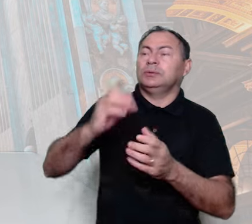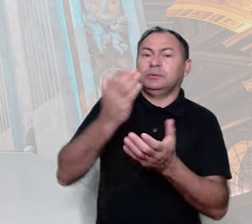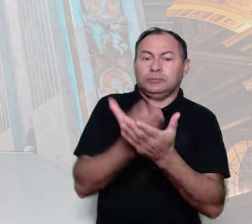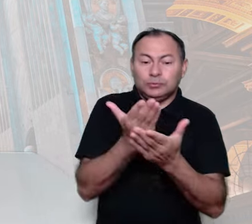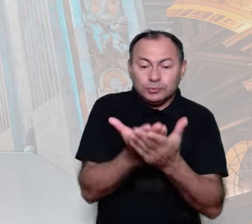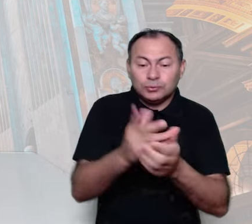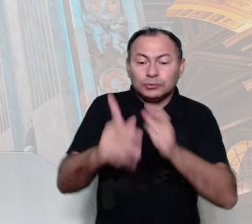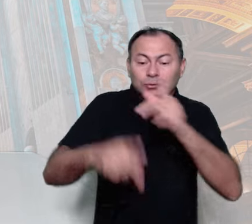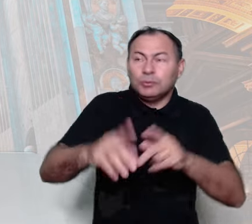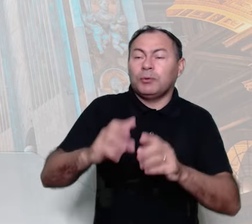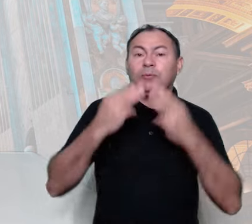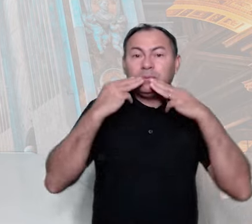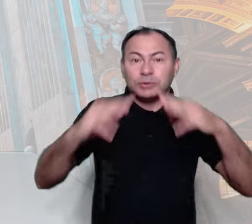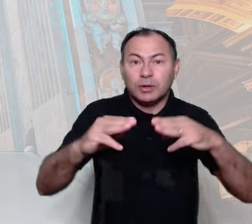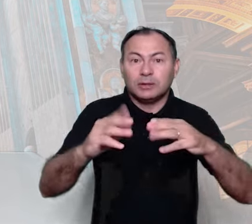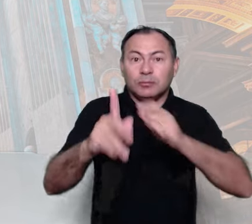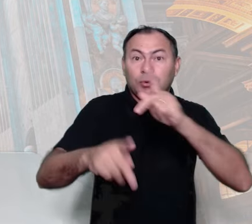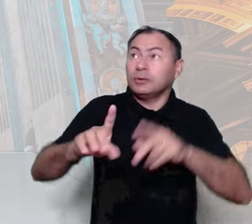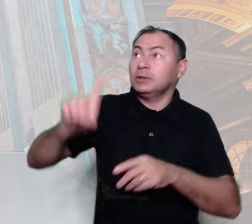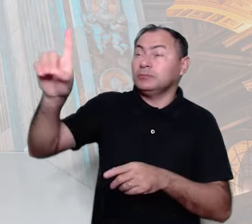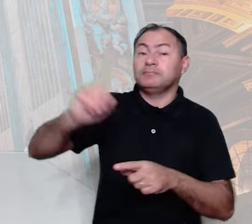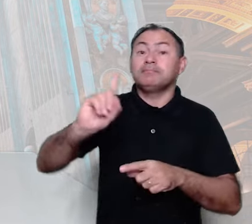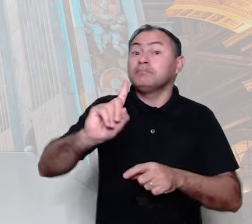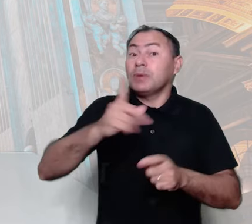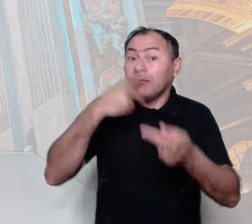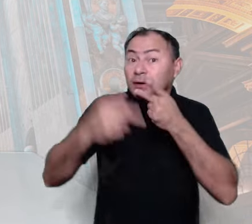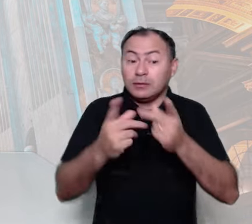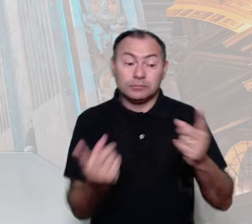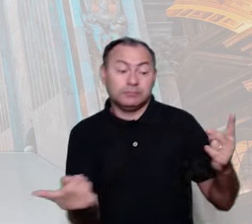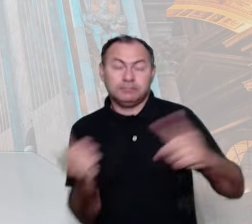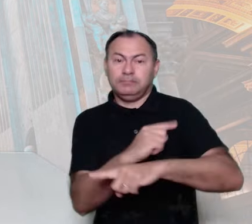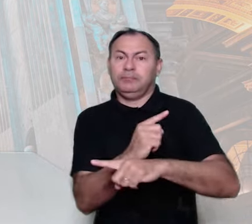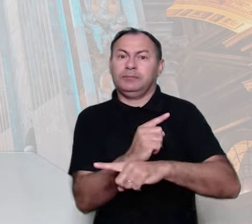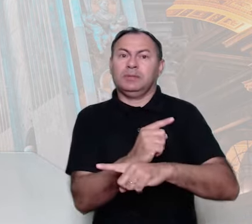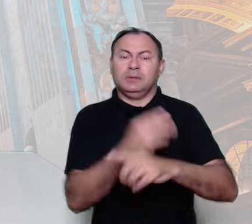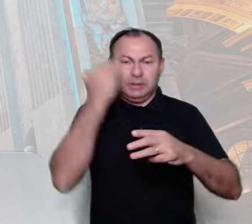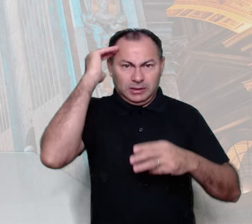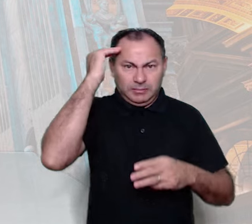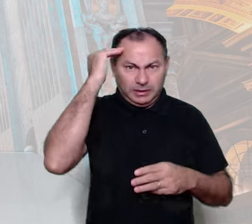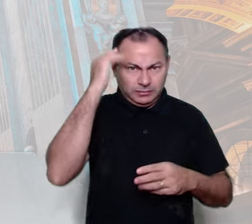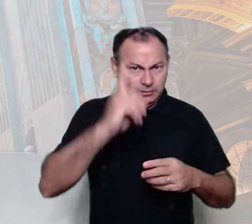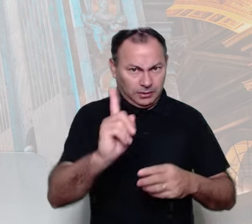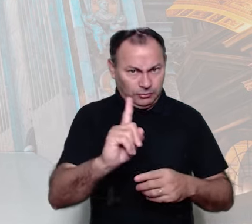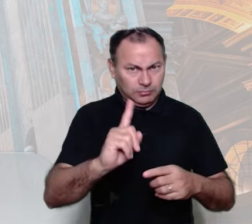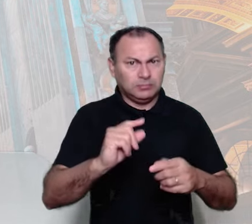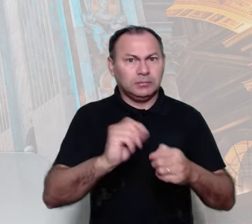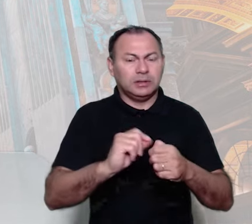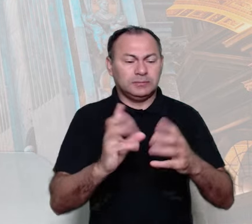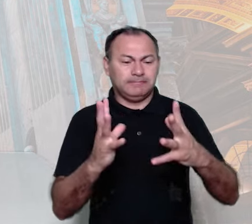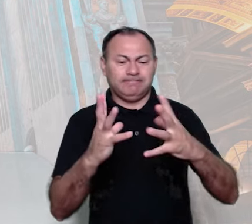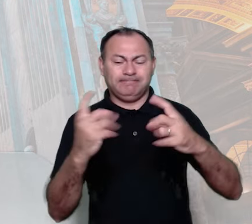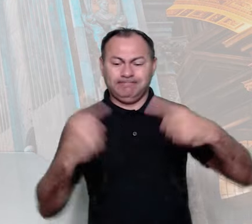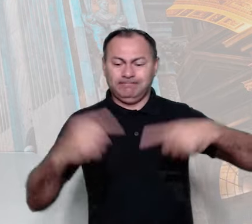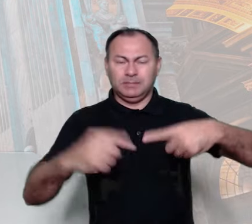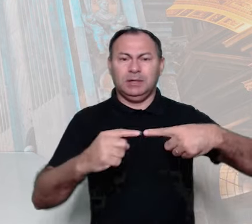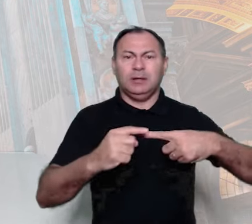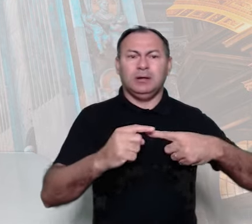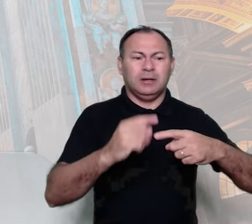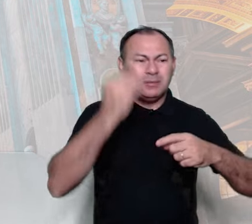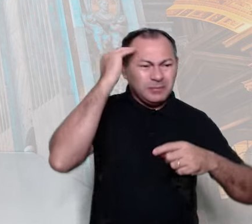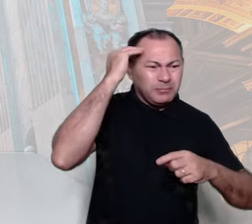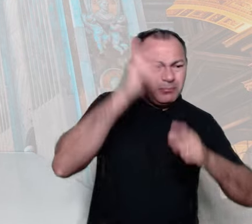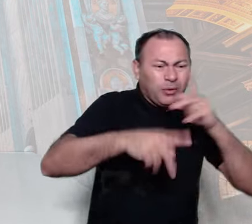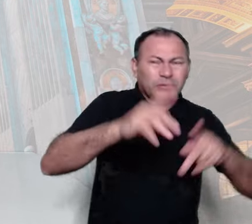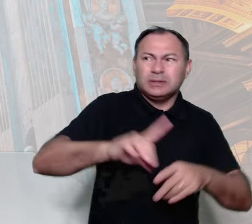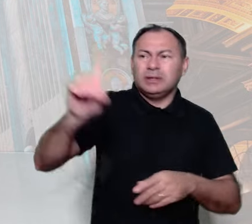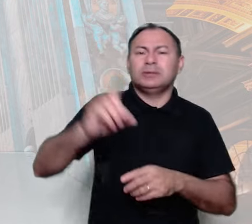missionária do povo de Deus. Não se trata, portanto, de fazer oposição entre as noções, fazer conflito entre